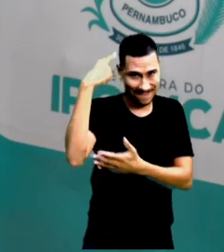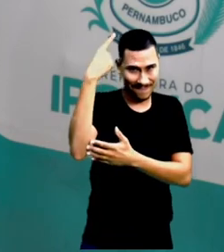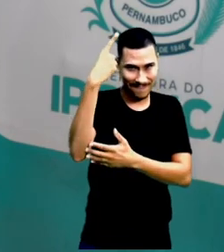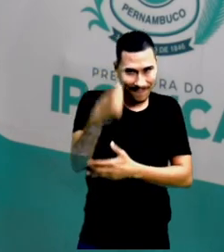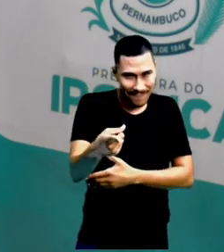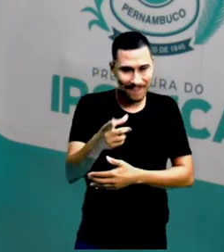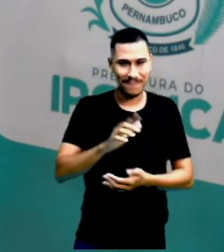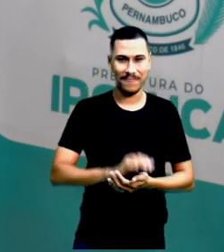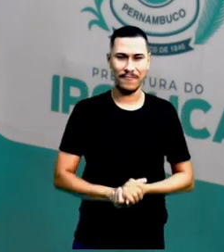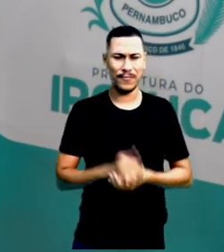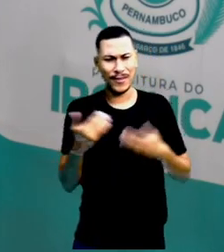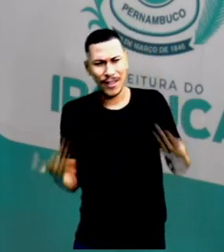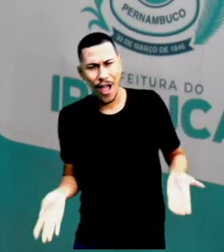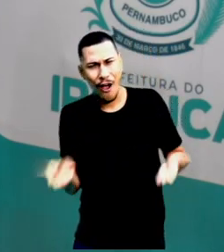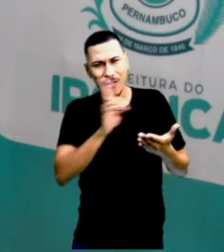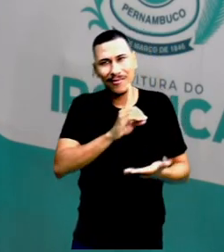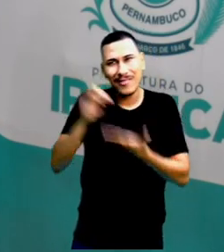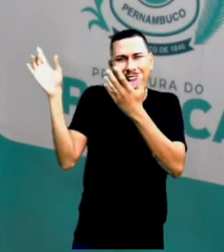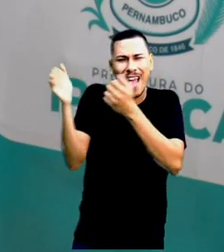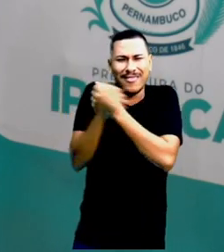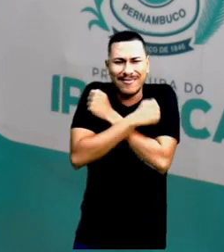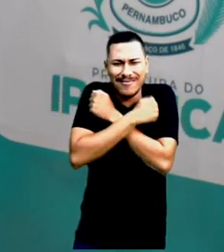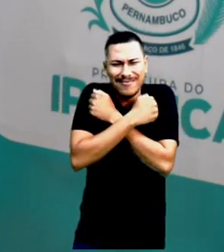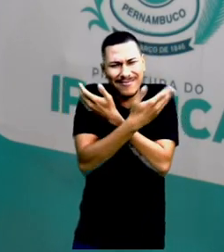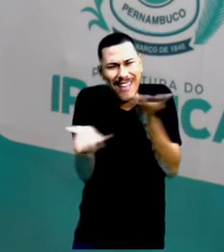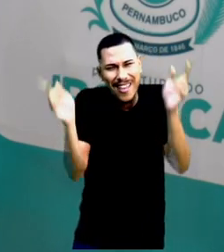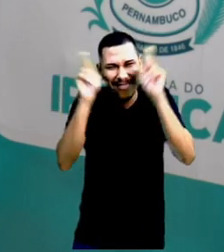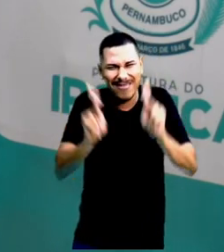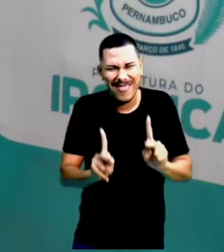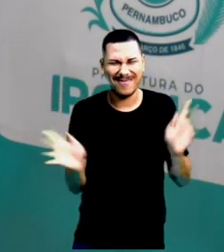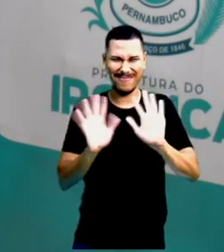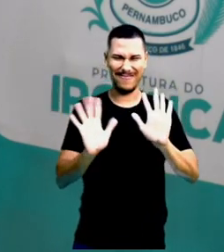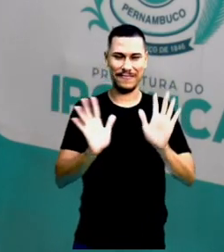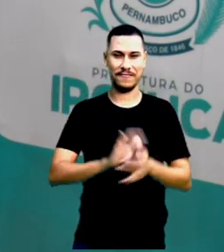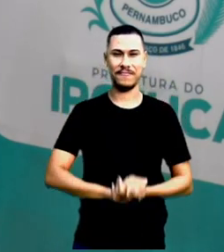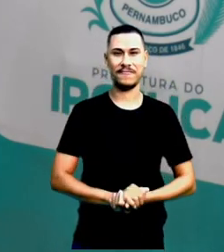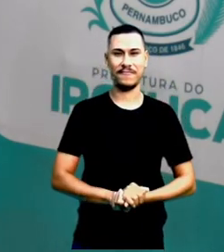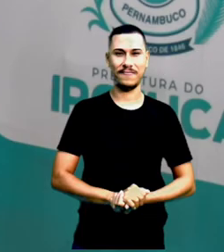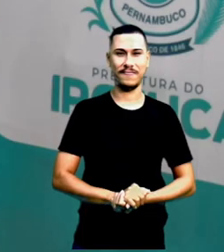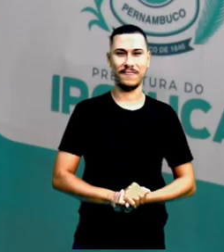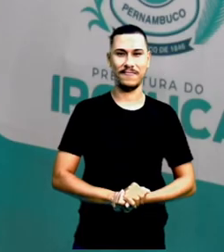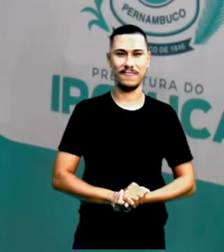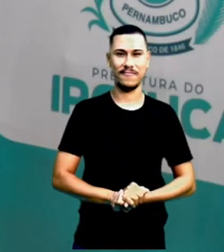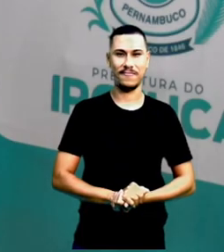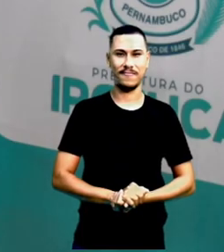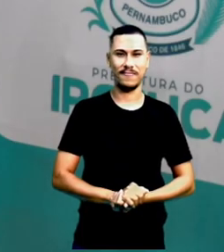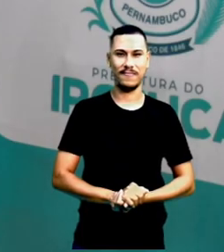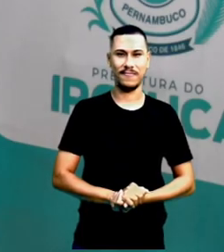Então, fique com Deus, fique na paz e até mais.